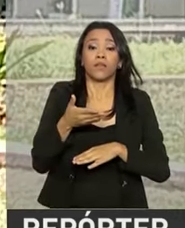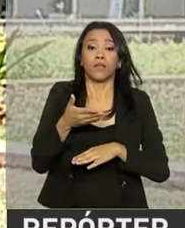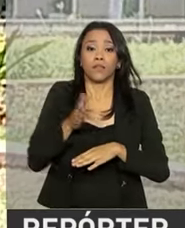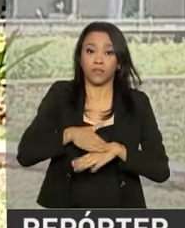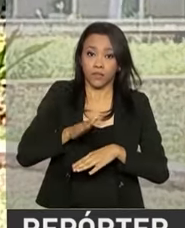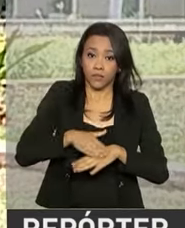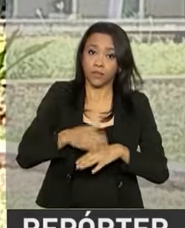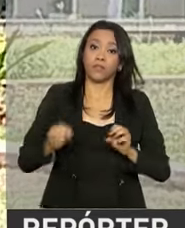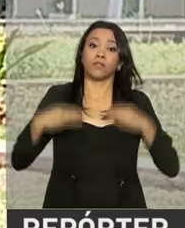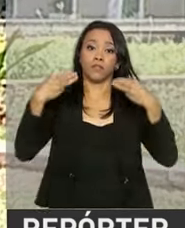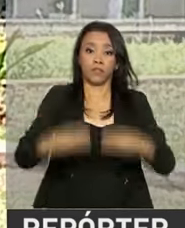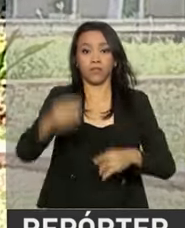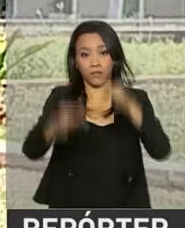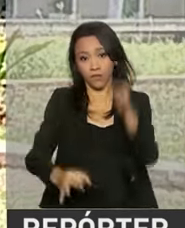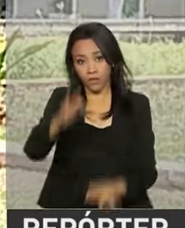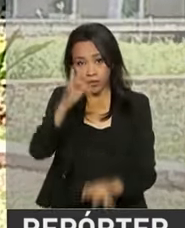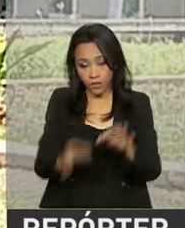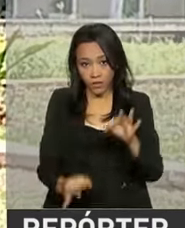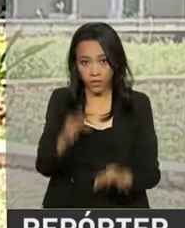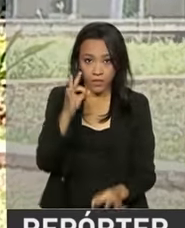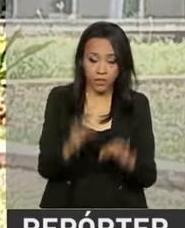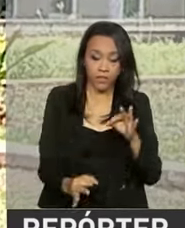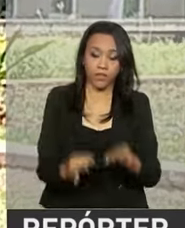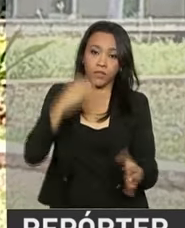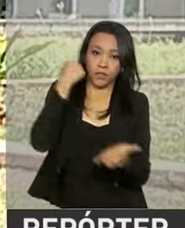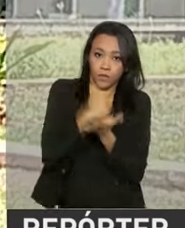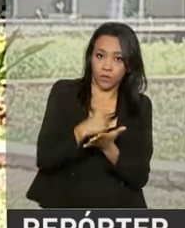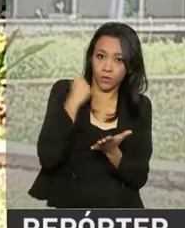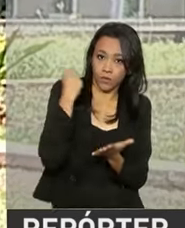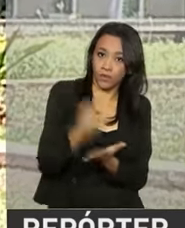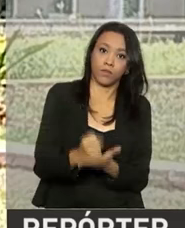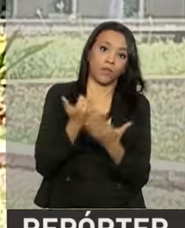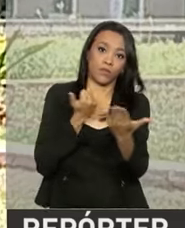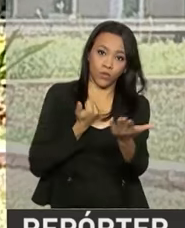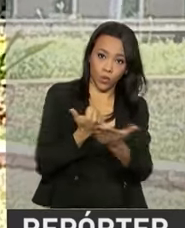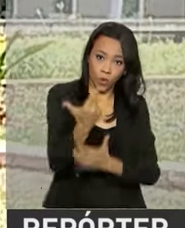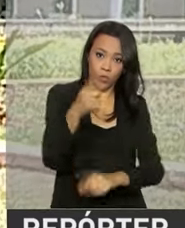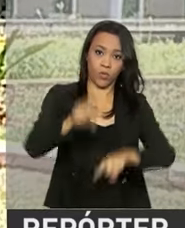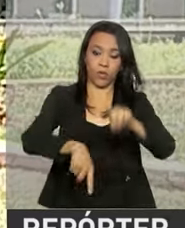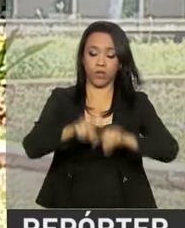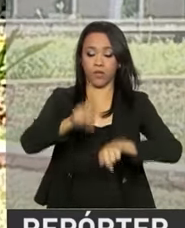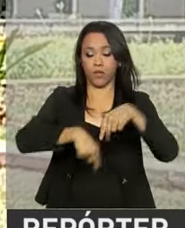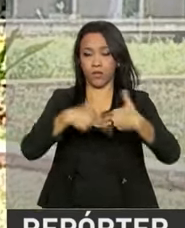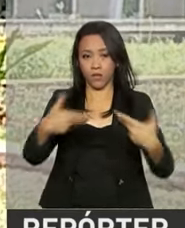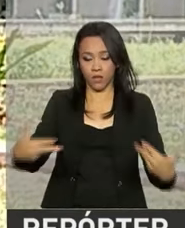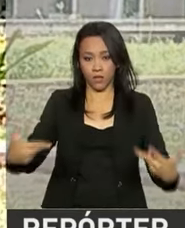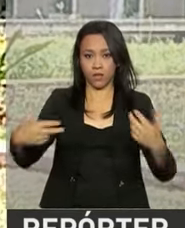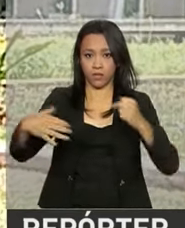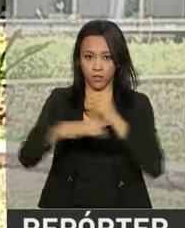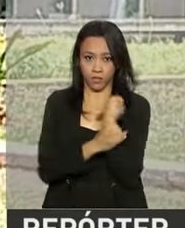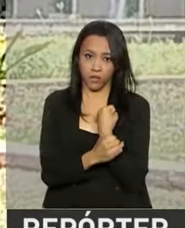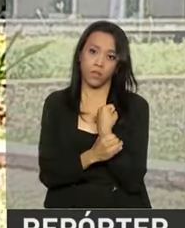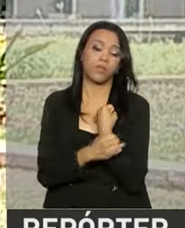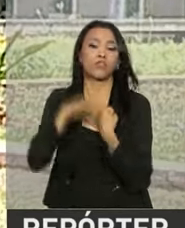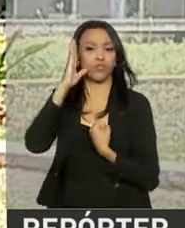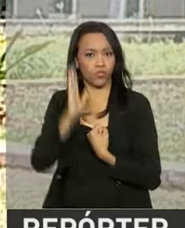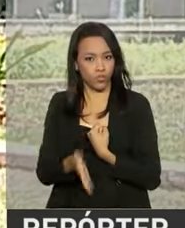segundo o Ministério da Justiça, os contratos de compra dos equipamentos já feitos pelo